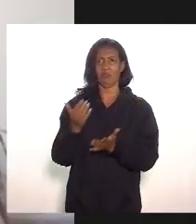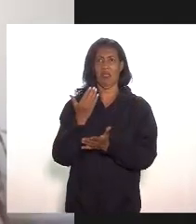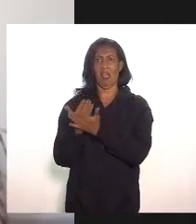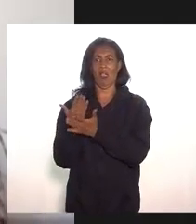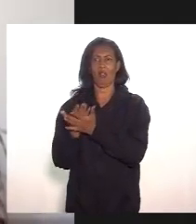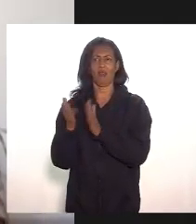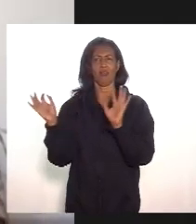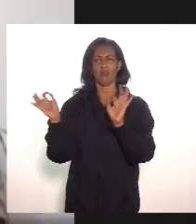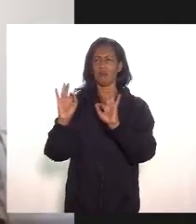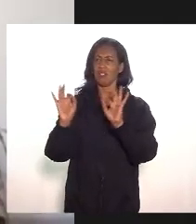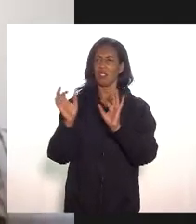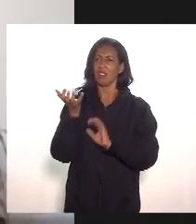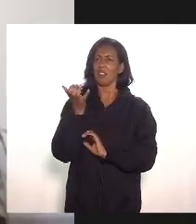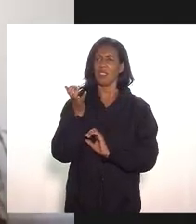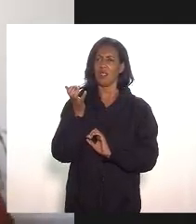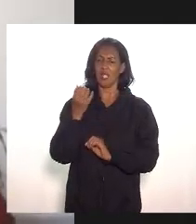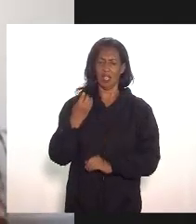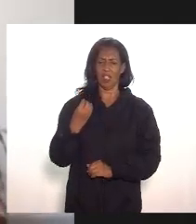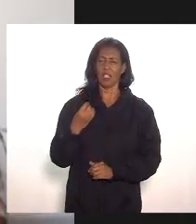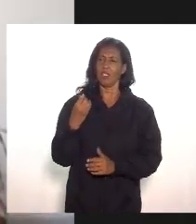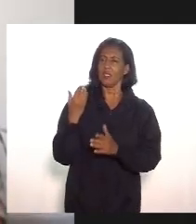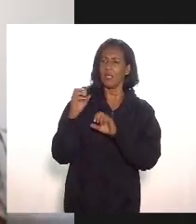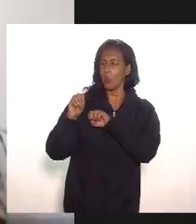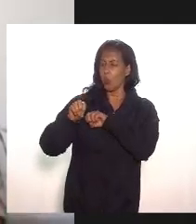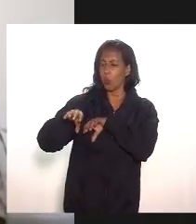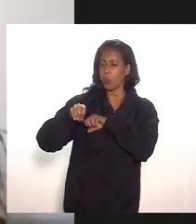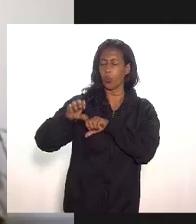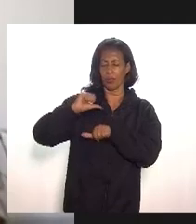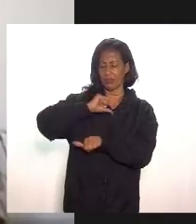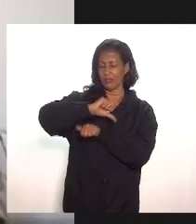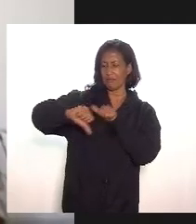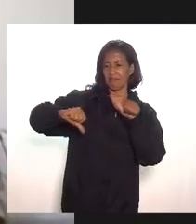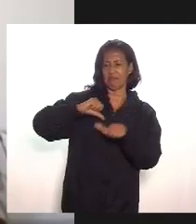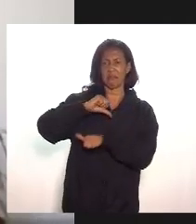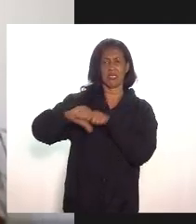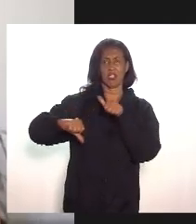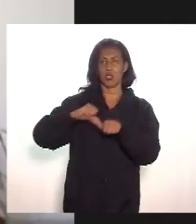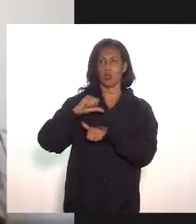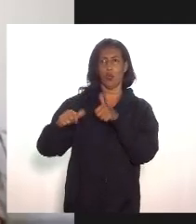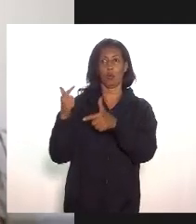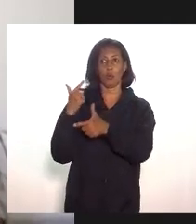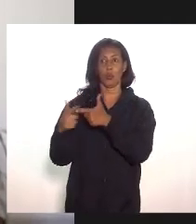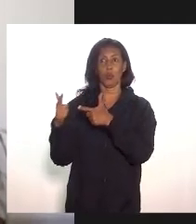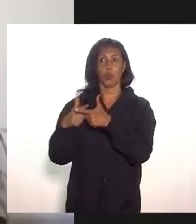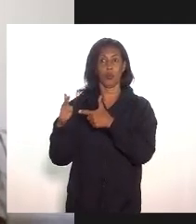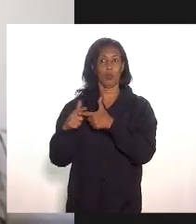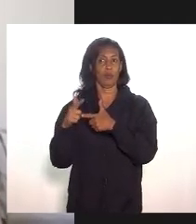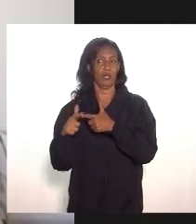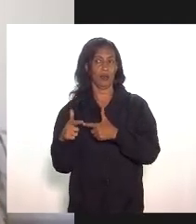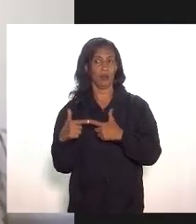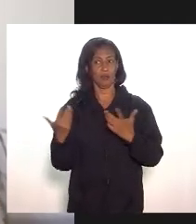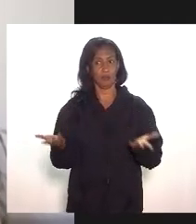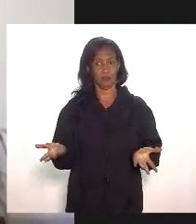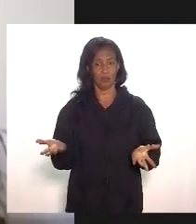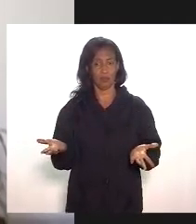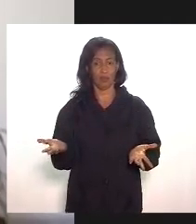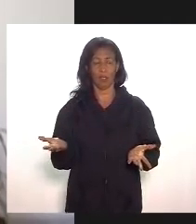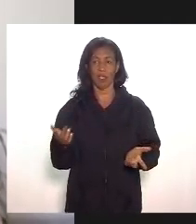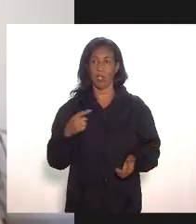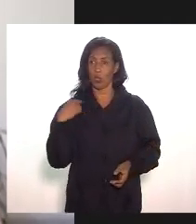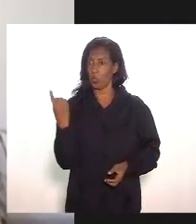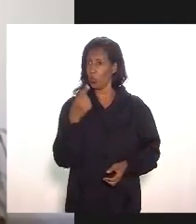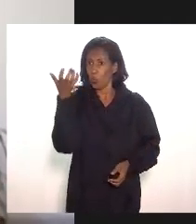educação se transforme nesse abismo concreto. E é óbvio, tanto é que a gente não quer, que a gente